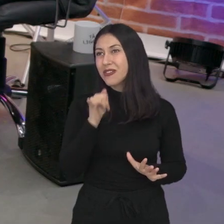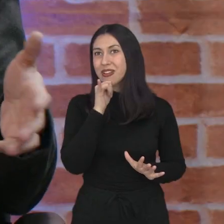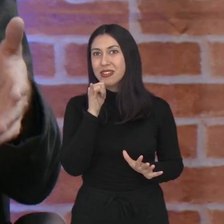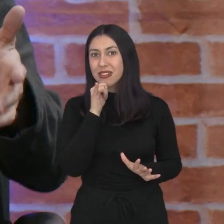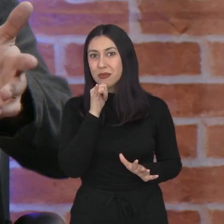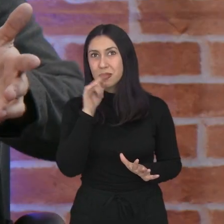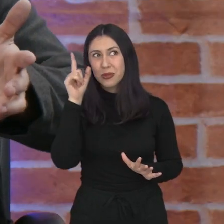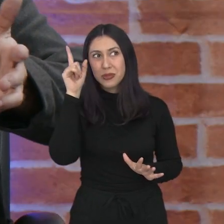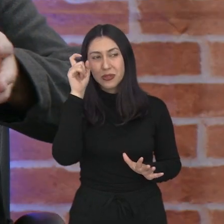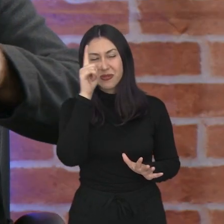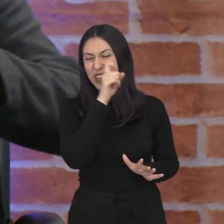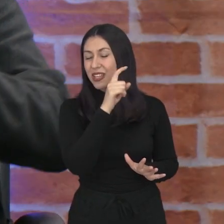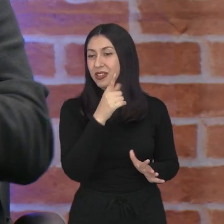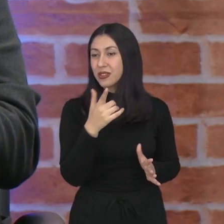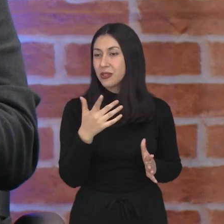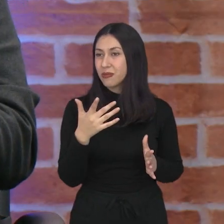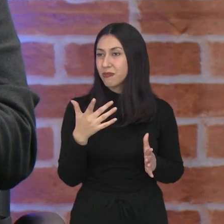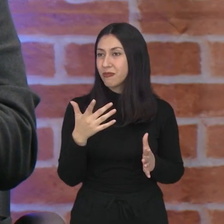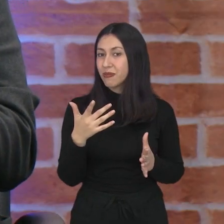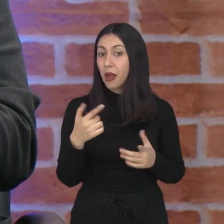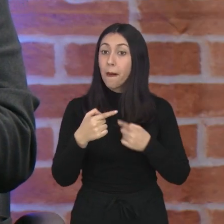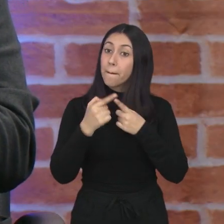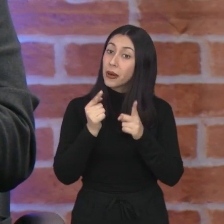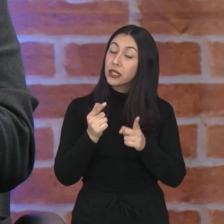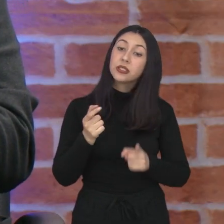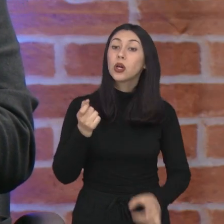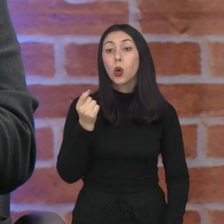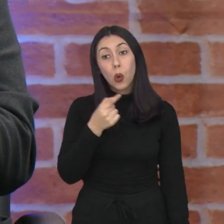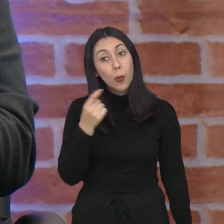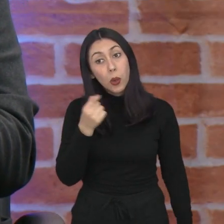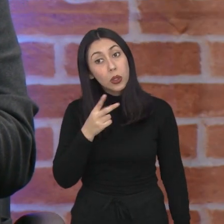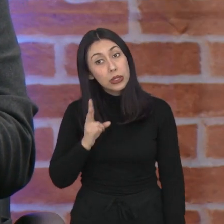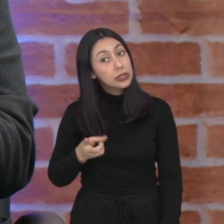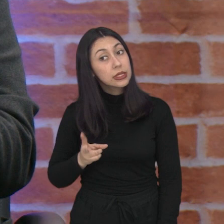fortes, mas o humor está sempre presente em